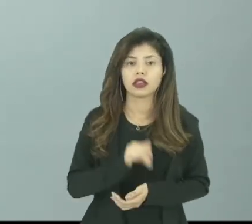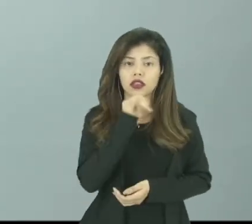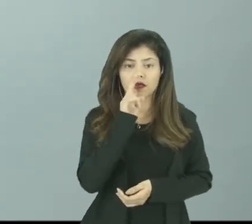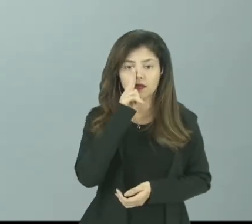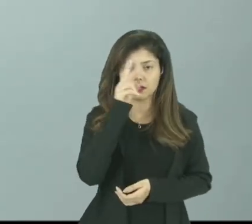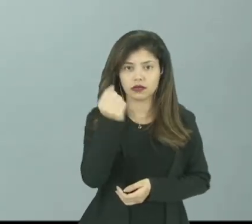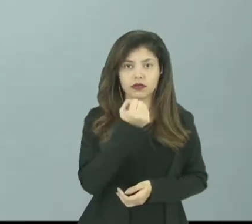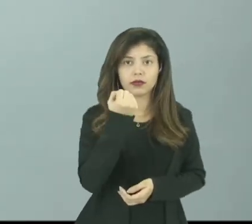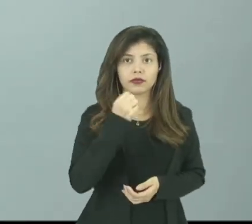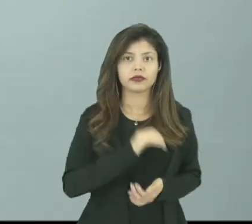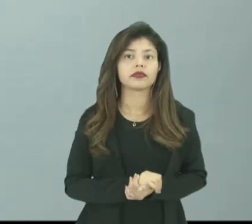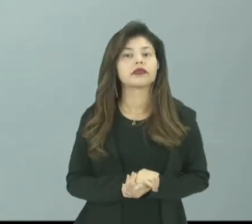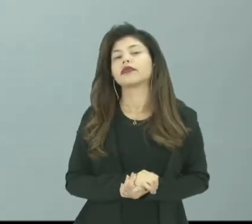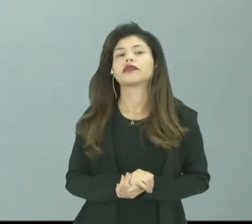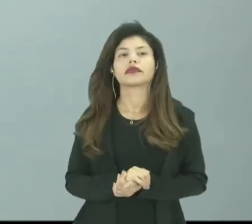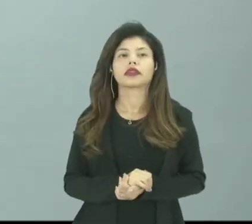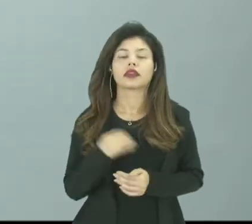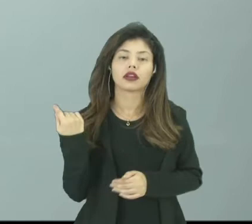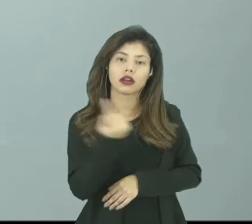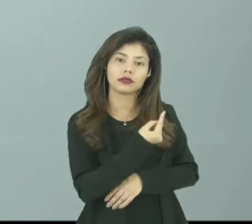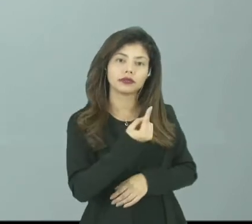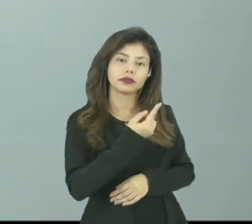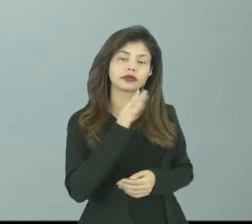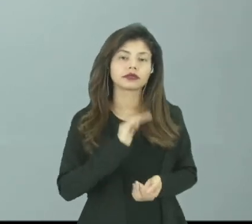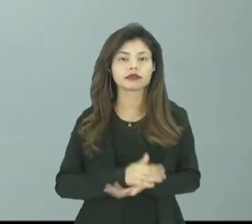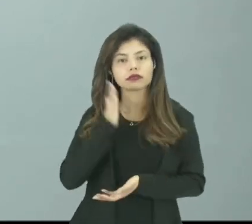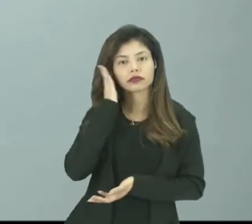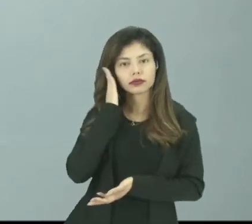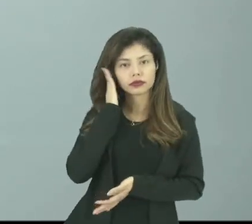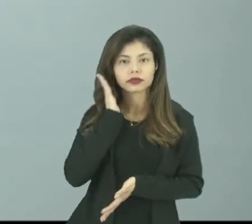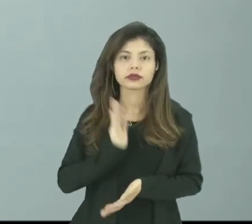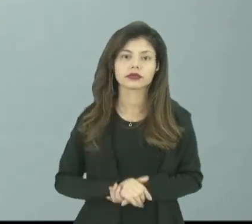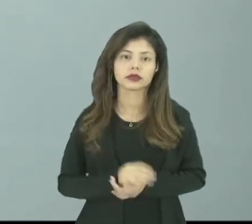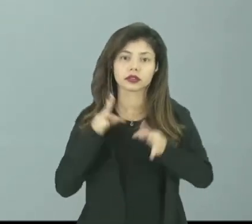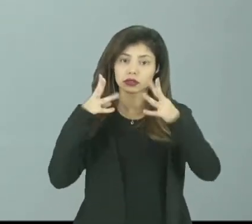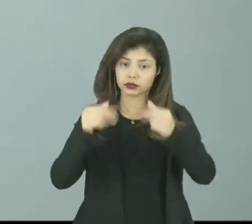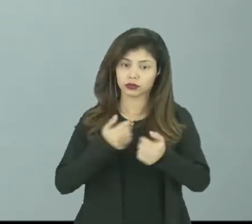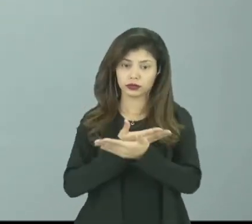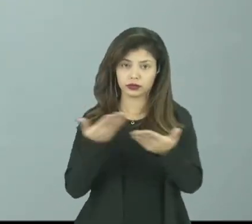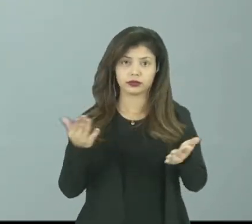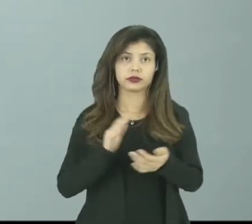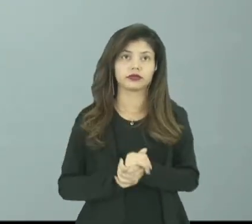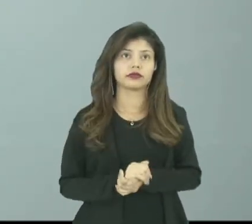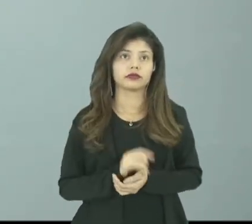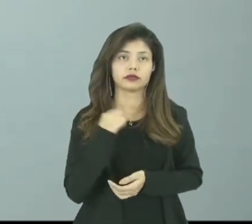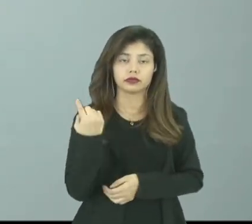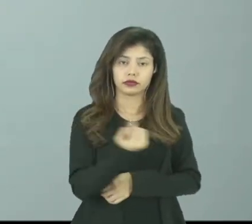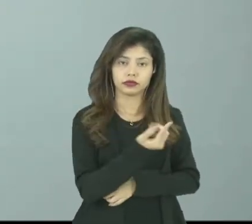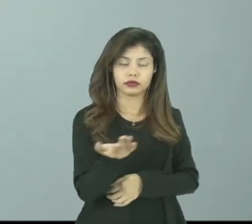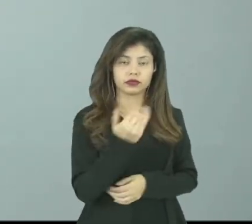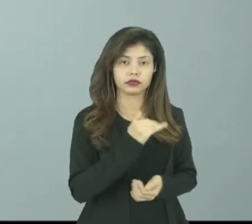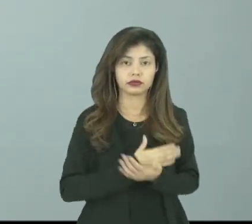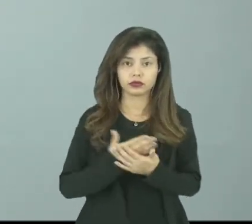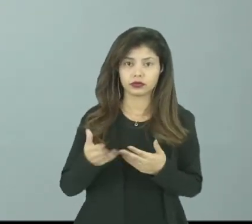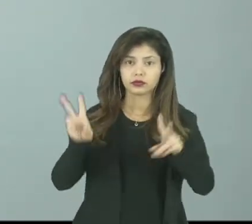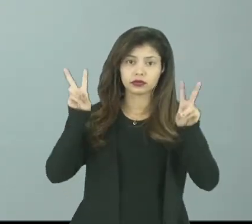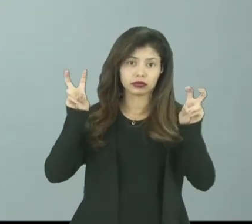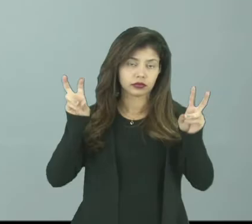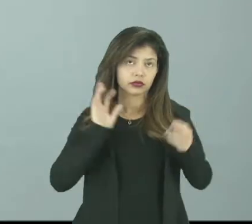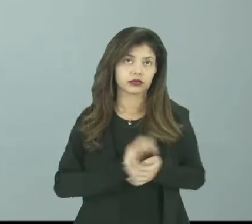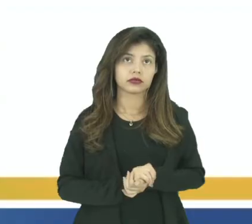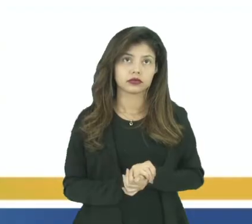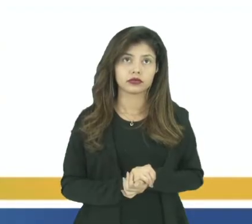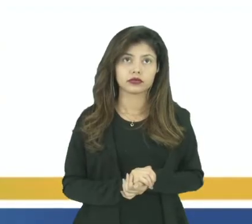poder. Então, para a gente poder compreender tudo isso, vamos começar na primeira teoria, a